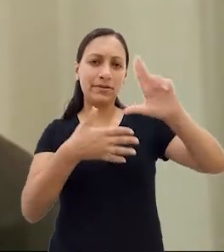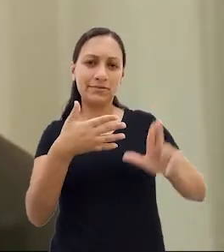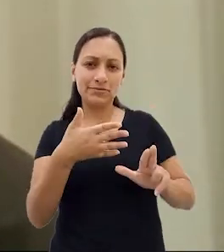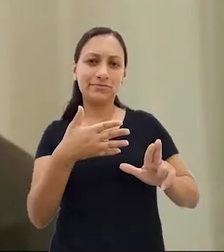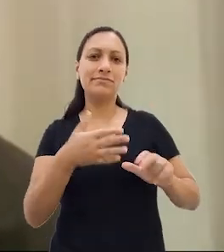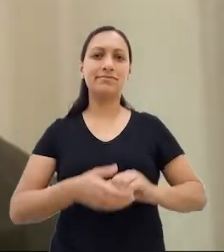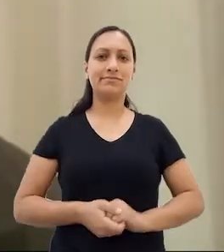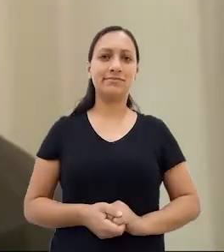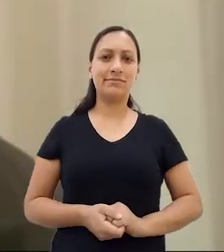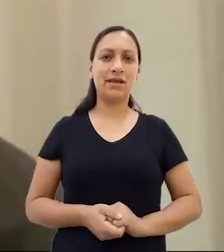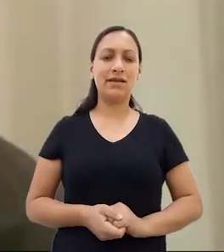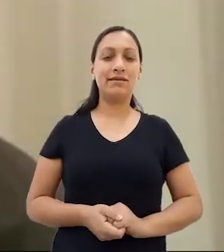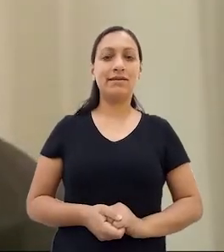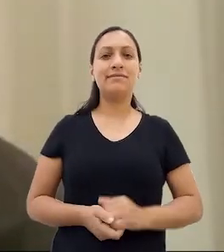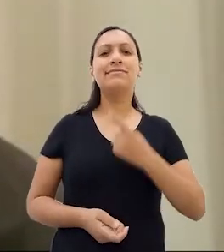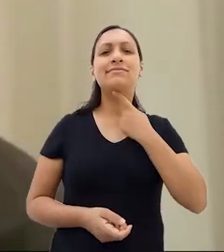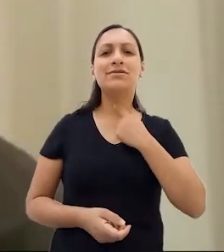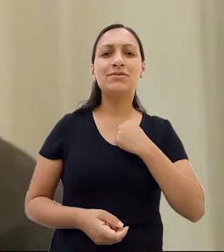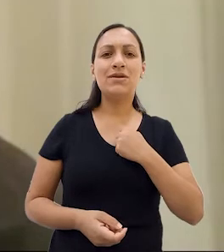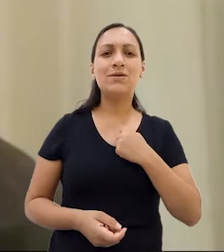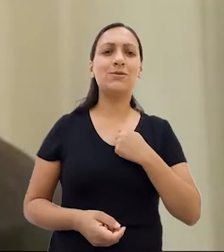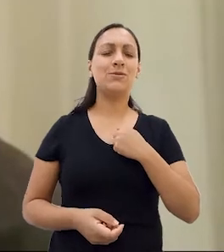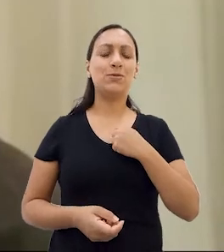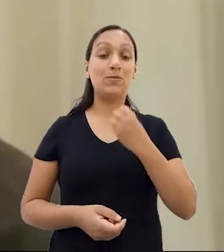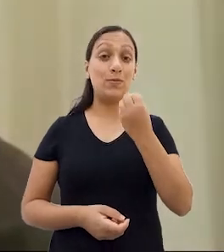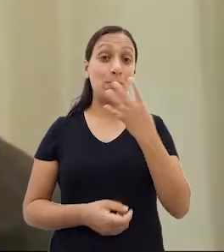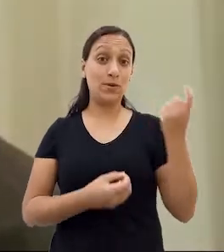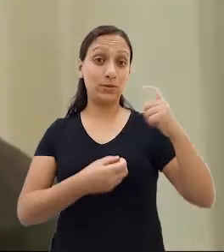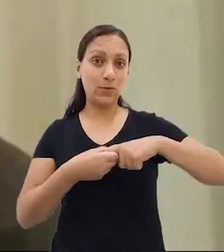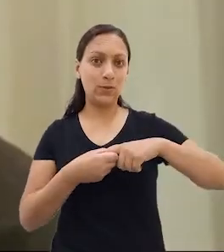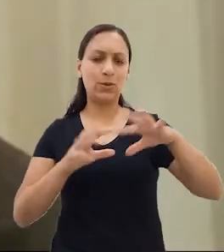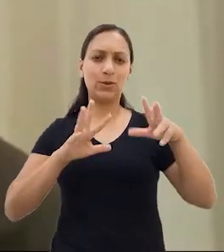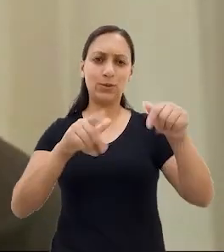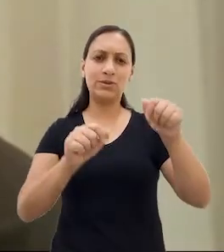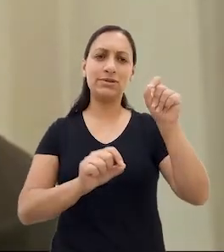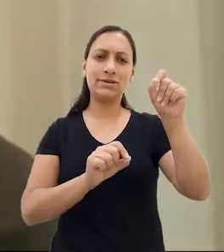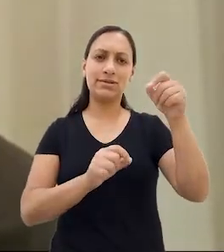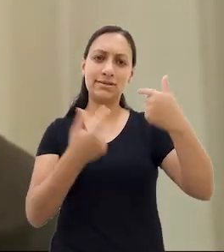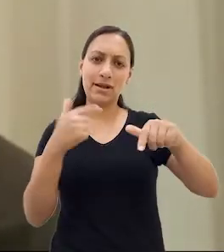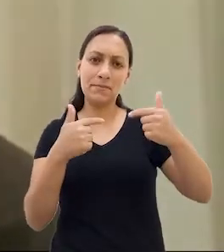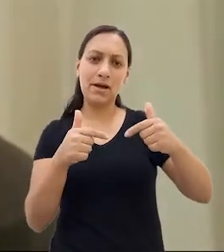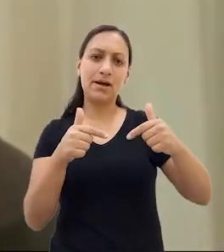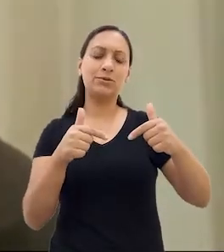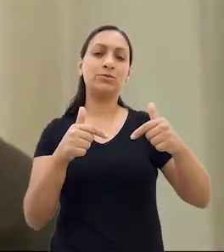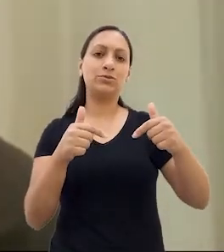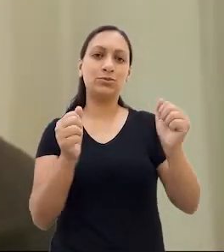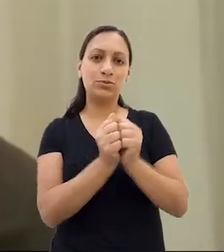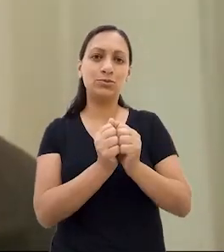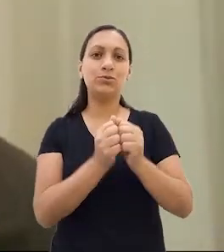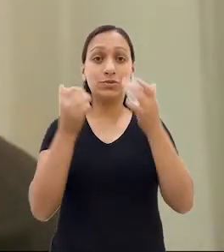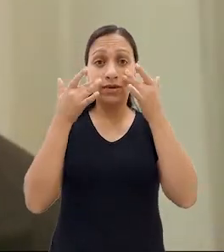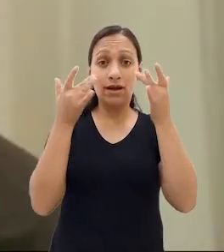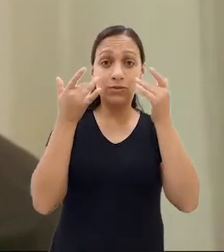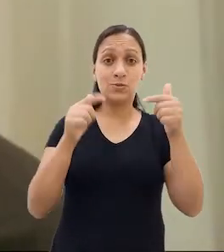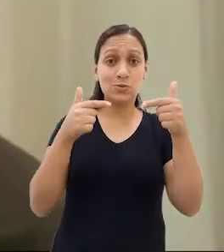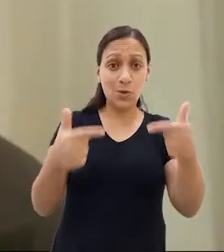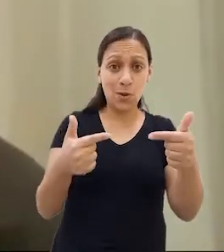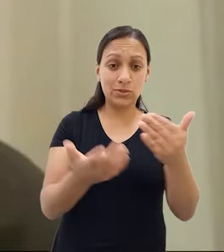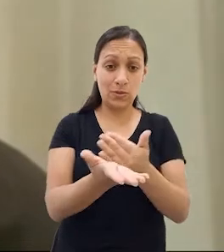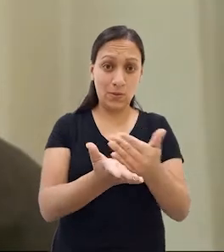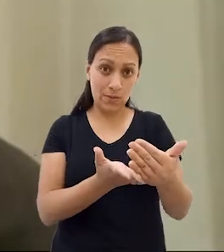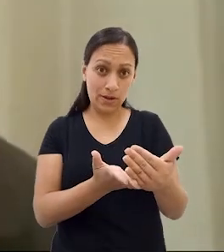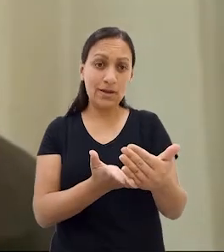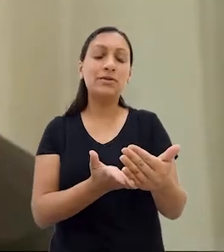bom recomeço a todas as pessoas que trabalham com o teatro, no teatro. Muita sorte mesmo para esse novo recomeço e vamos lá